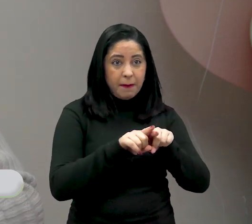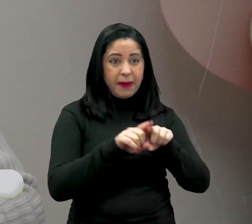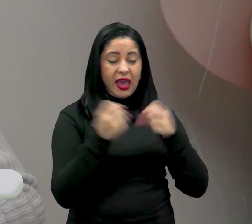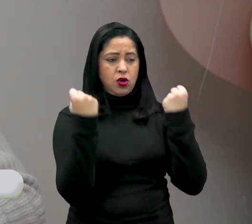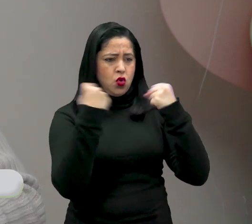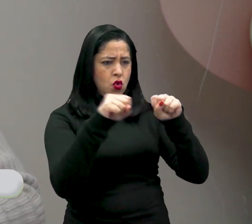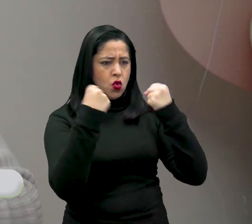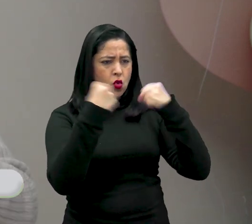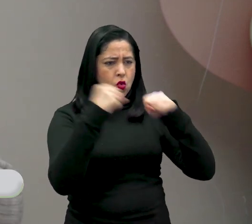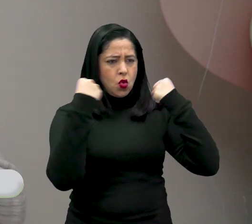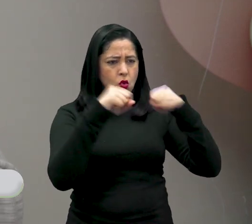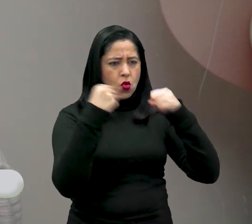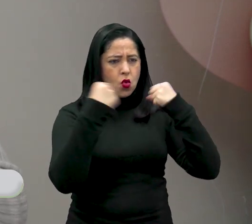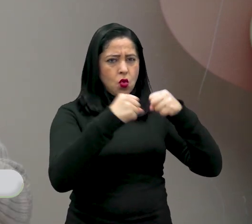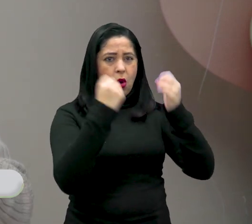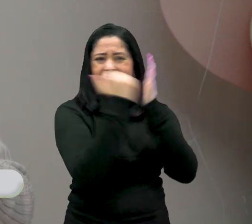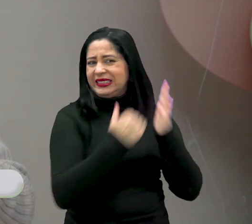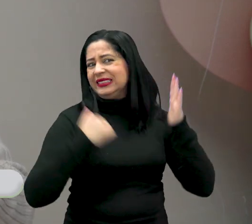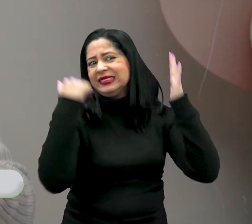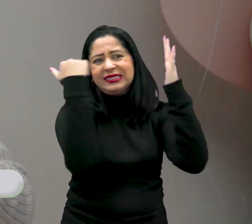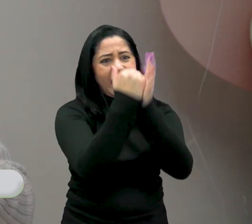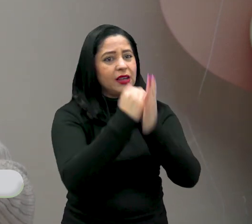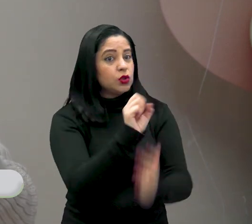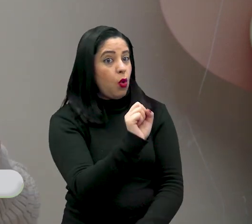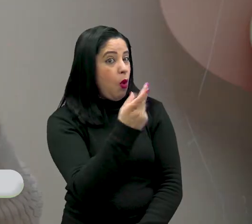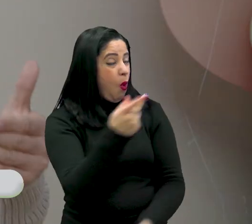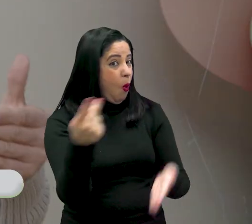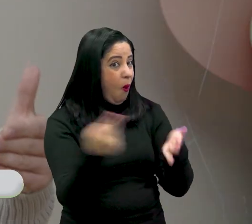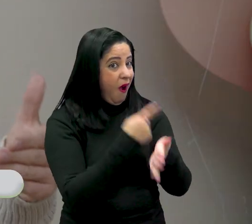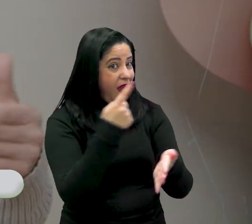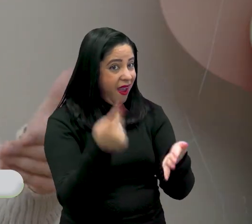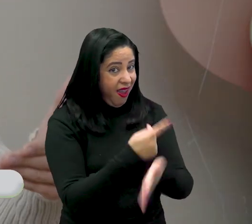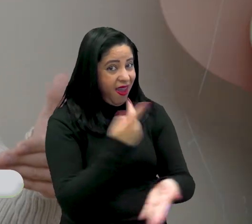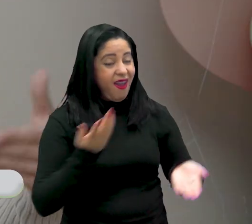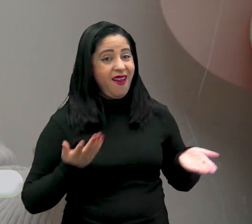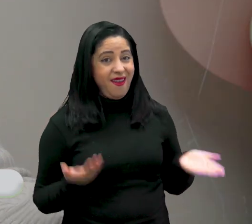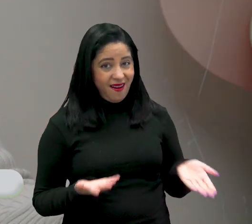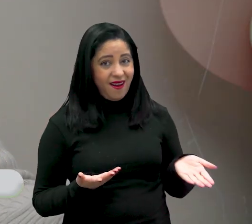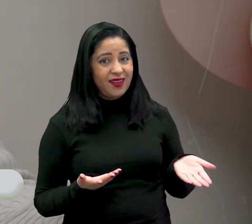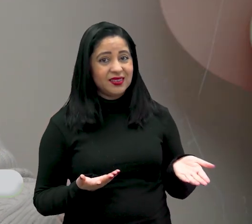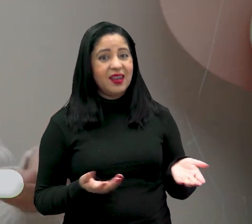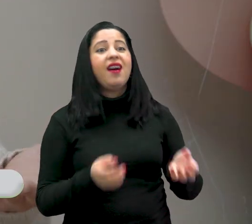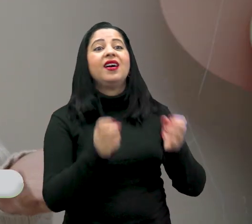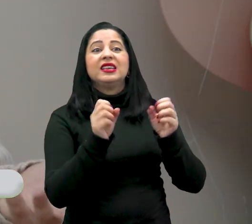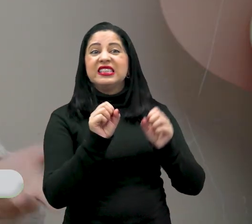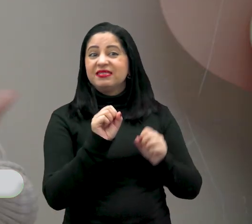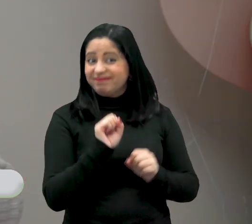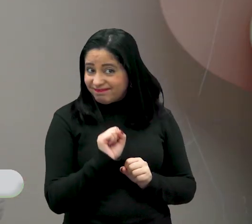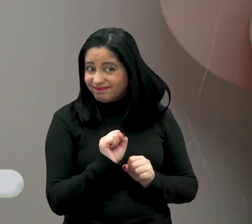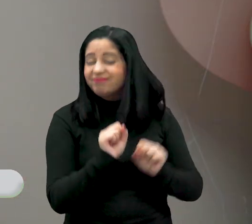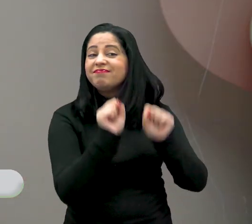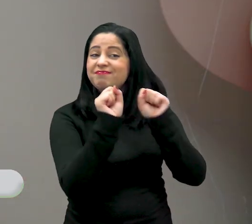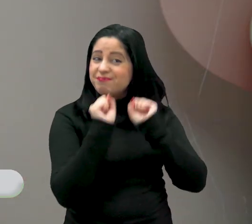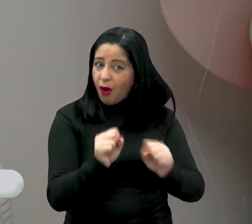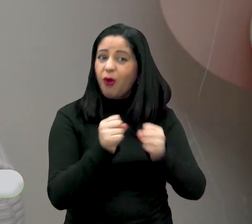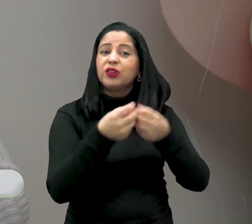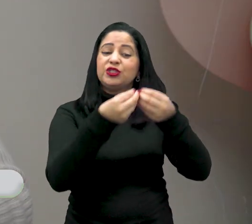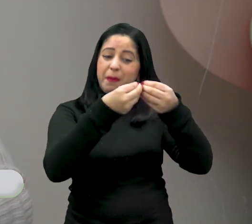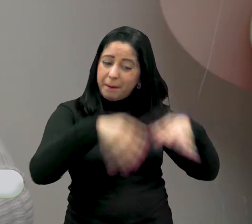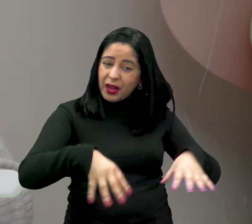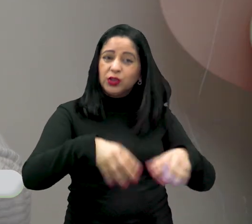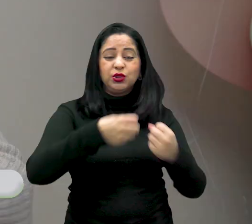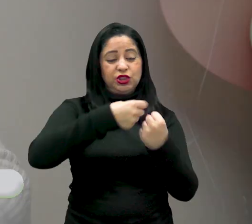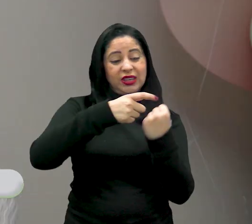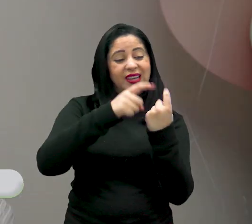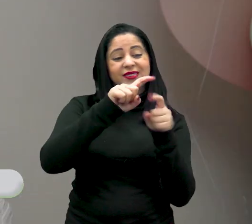excesso da atividade ou uma atividade que não é em excesso, mas que acontece constantemente no dia a dia, se não for devidamente acompanhada, também